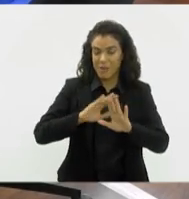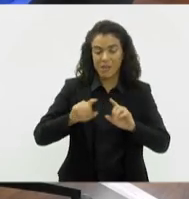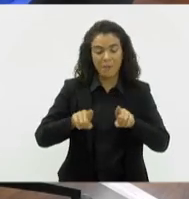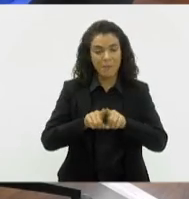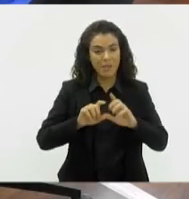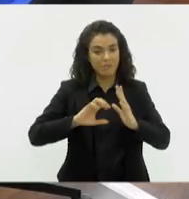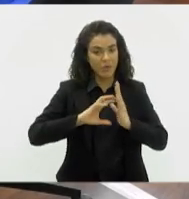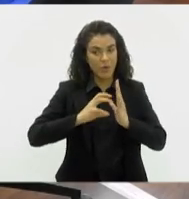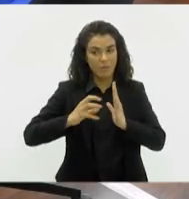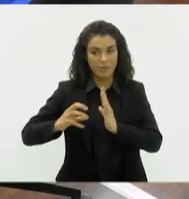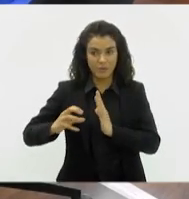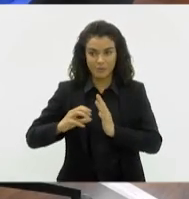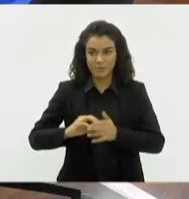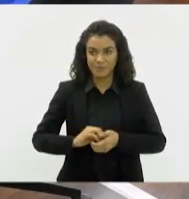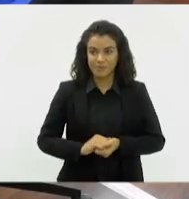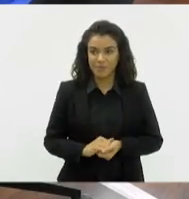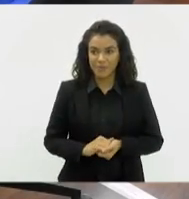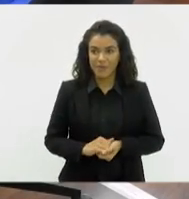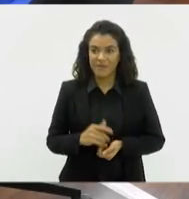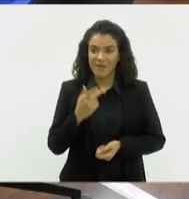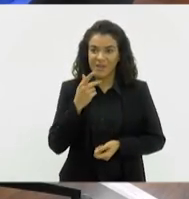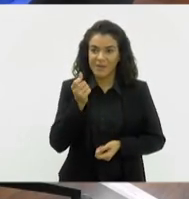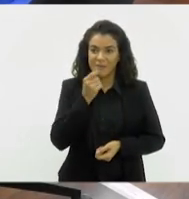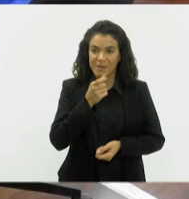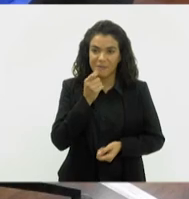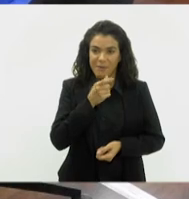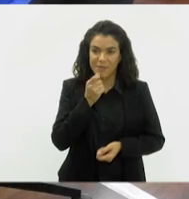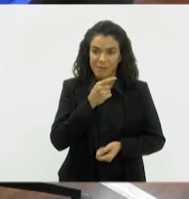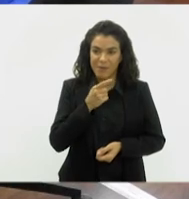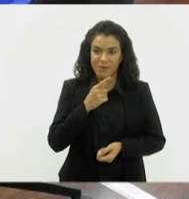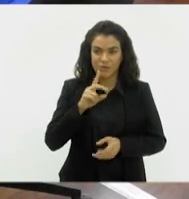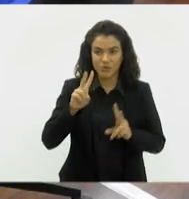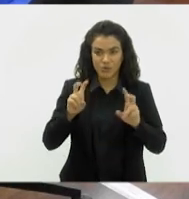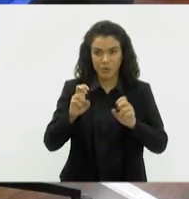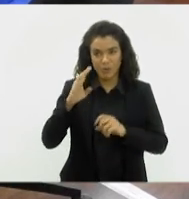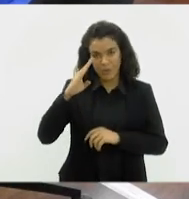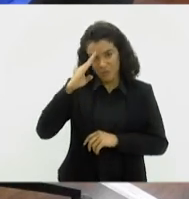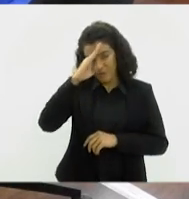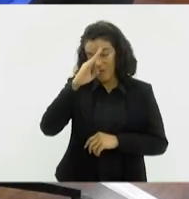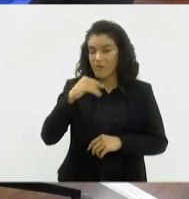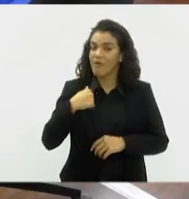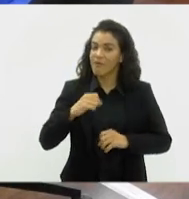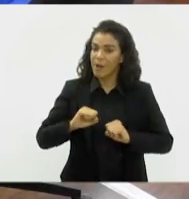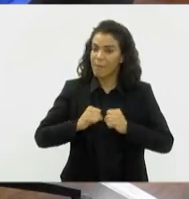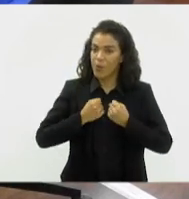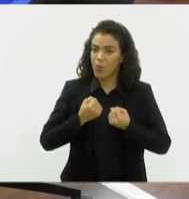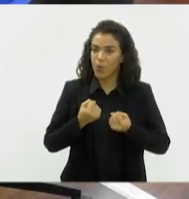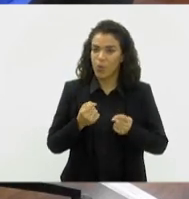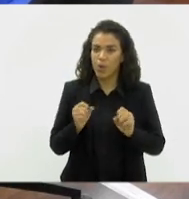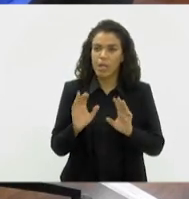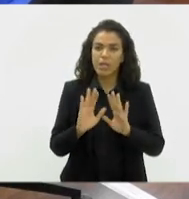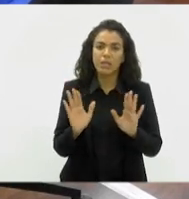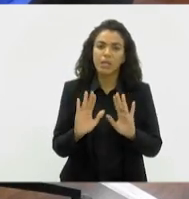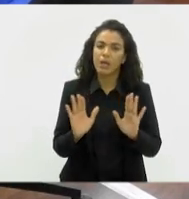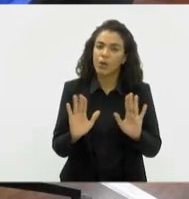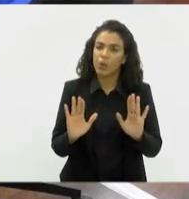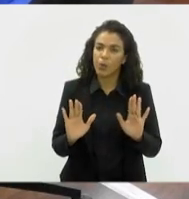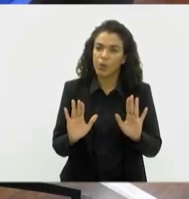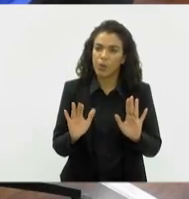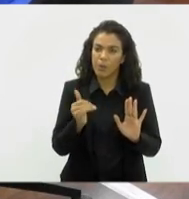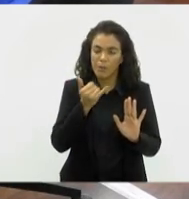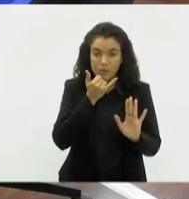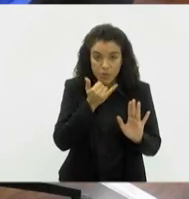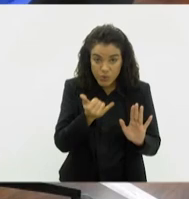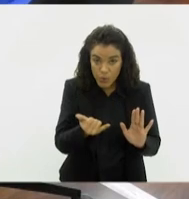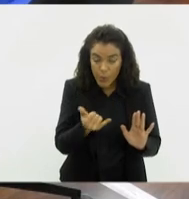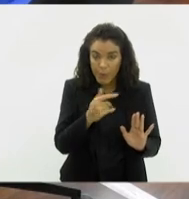Vossa Excelência quer ir nessa seara e fazendo gracinha em relação ao presidente Bolsonaro, vai ter o meu repúdio, de deputada Dani. Peço aqui não é um lugar para isso. Peço